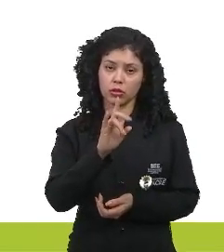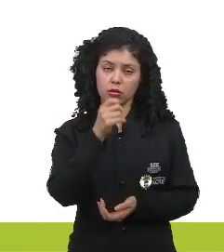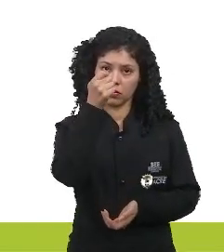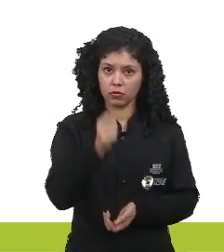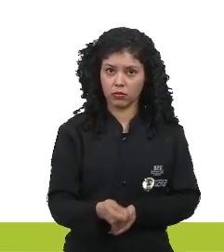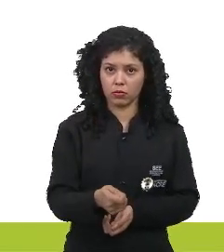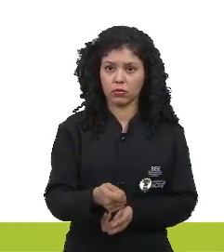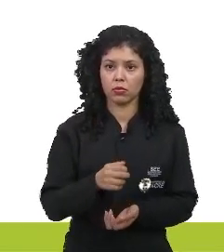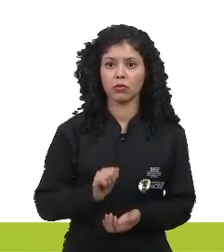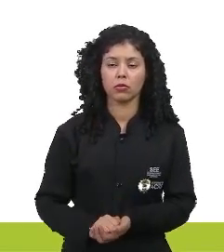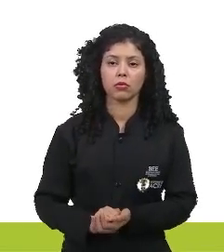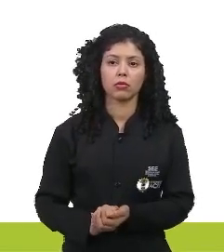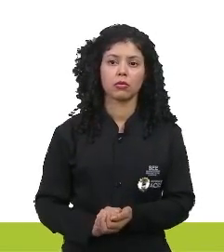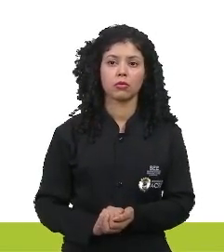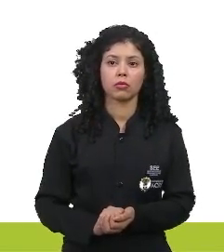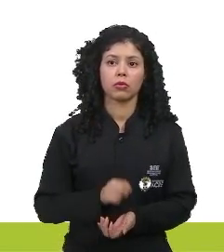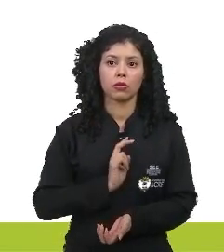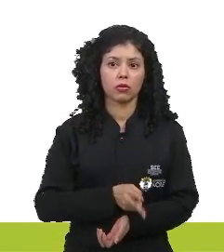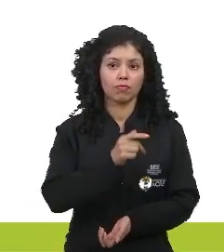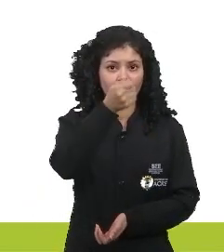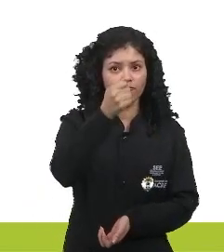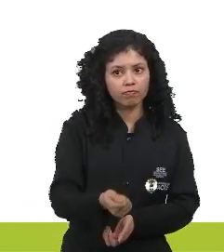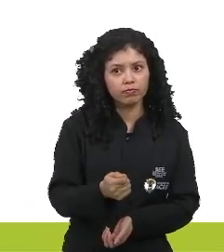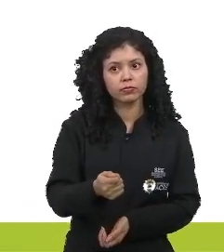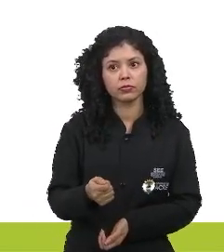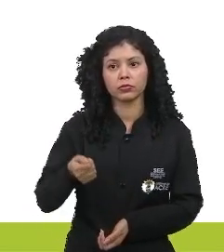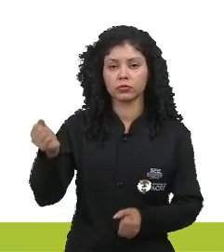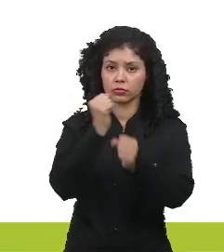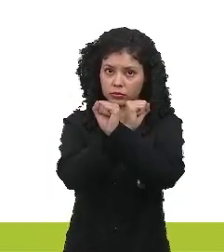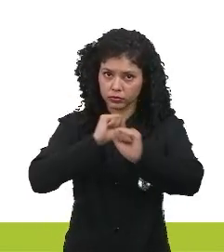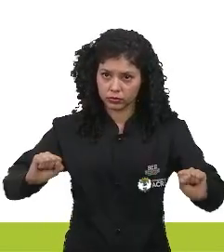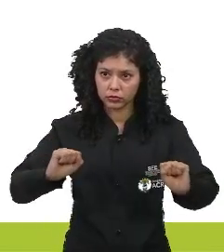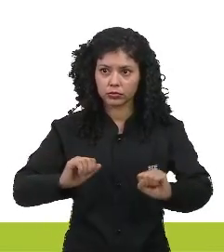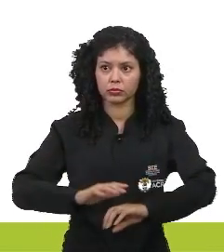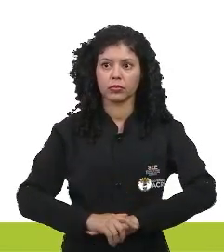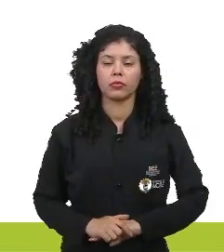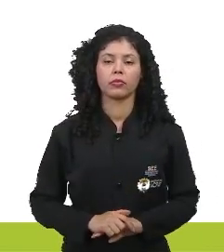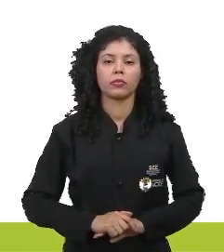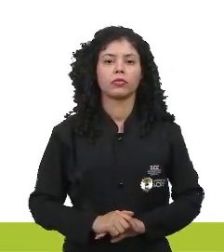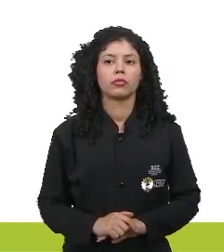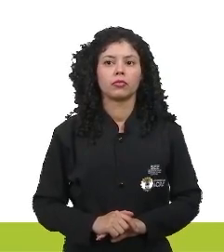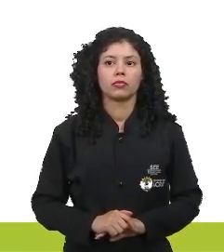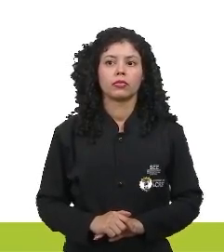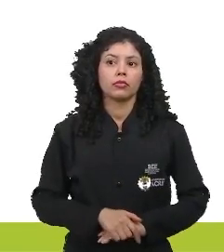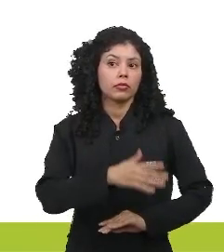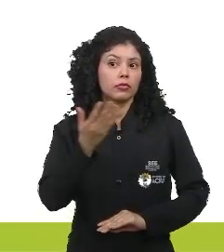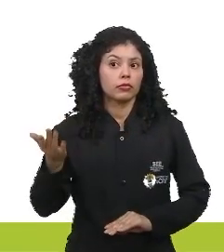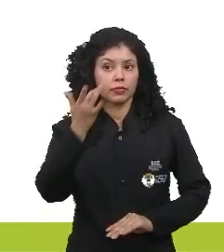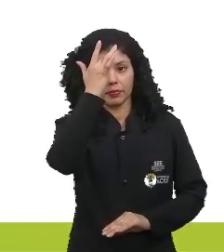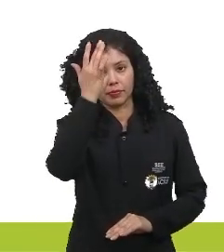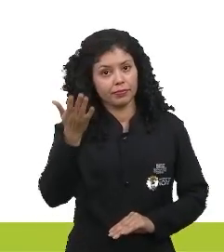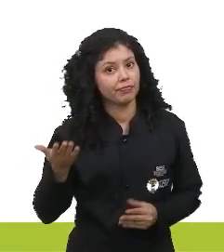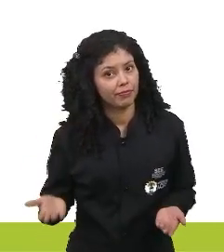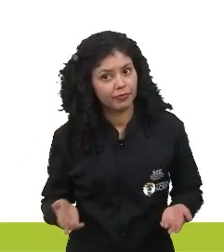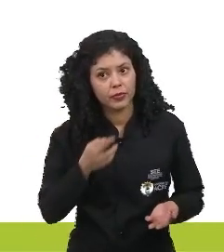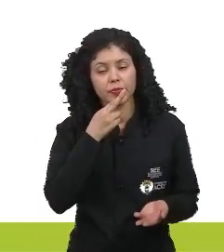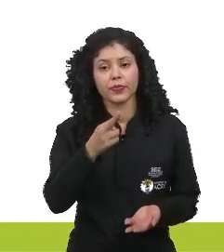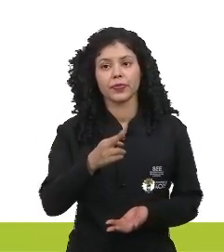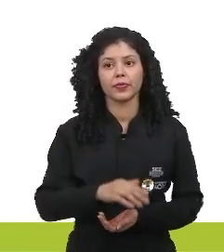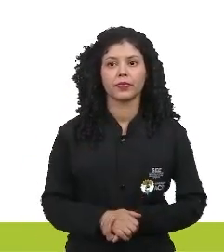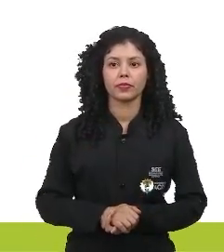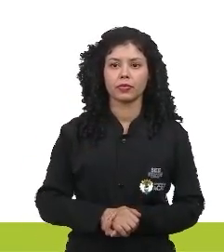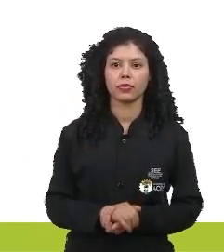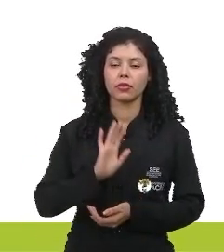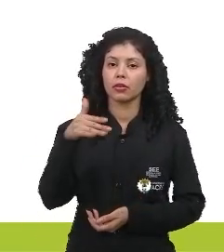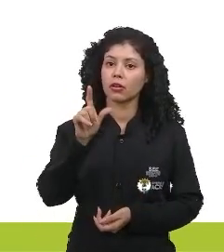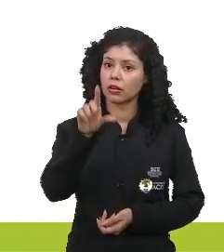britânico. E, persistência da campanha abolicionista. E aí, pessoal, ficou mais fácil, não foi, resolver?